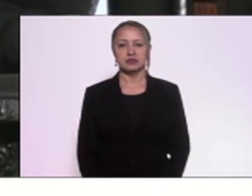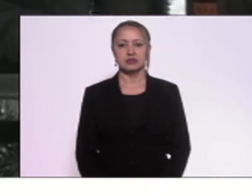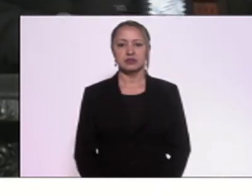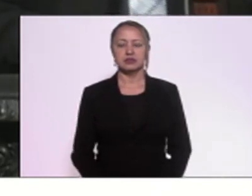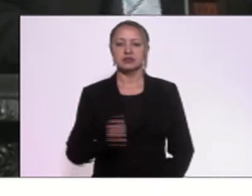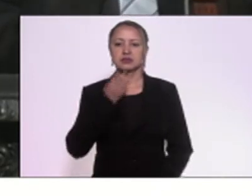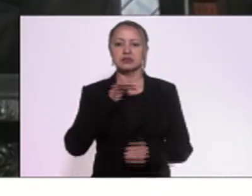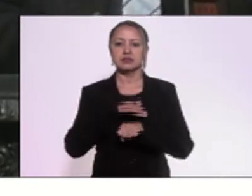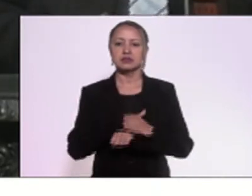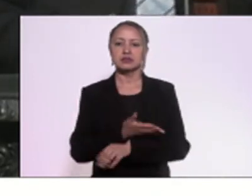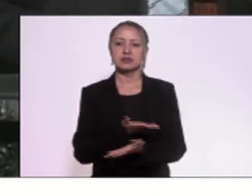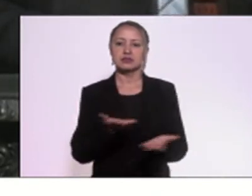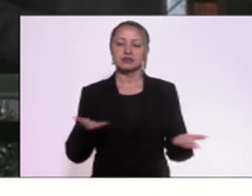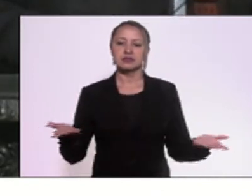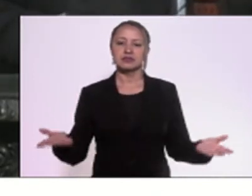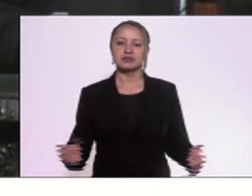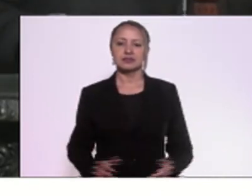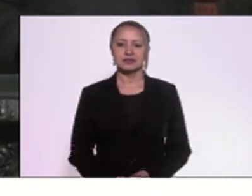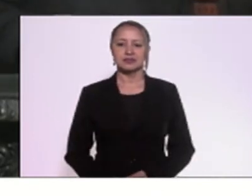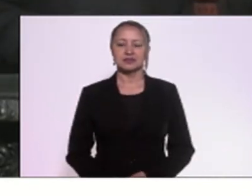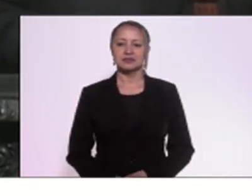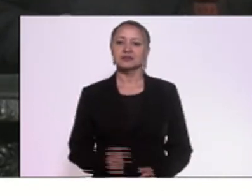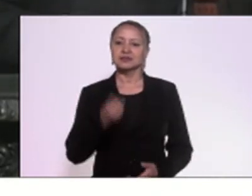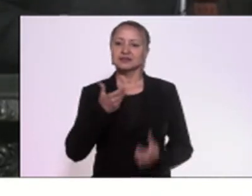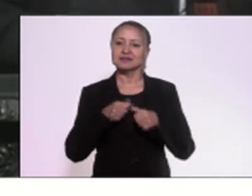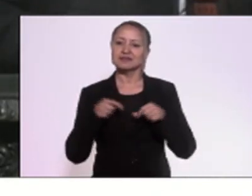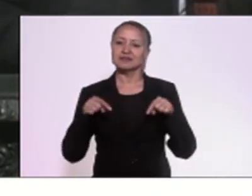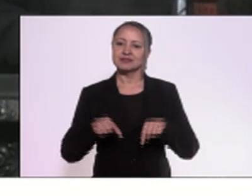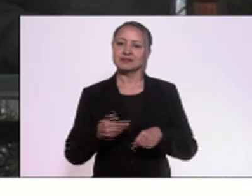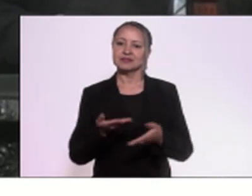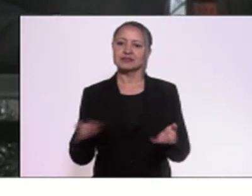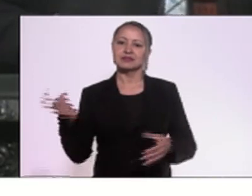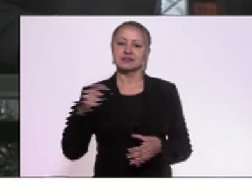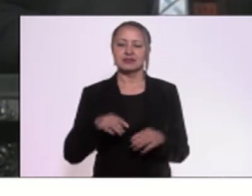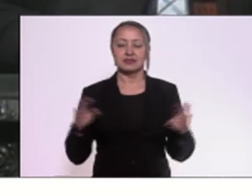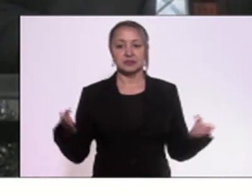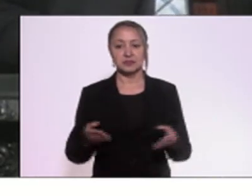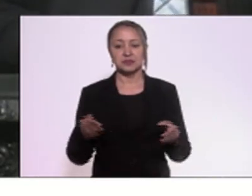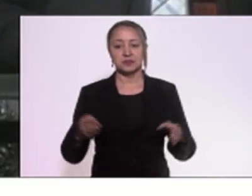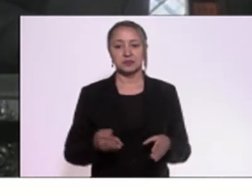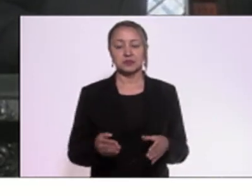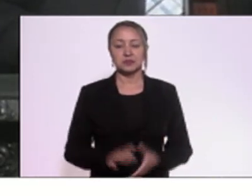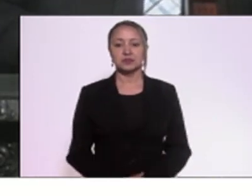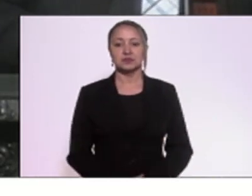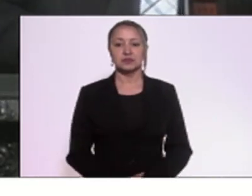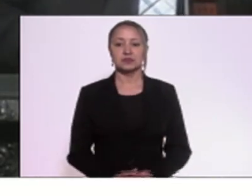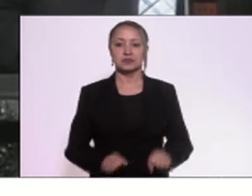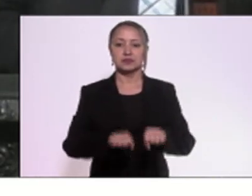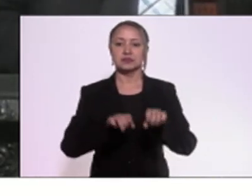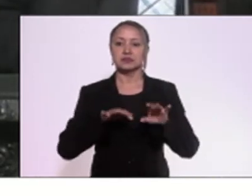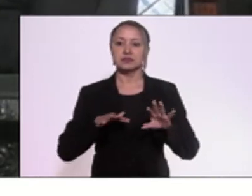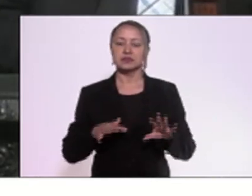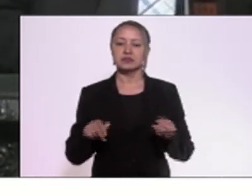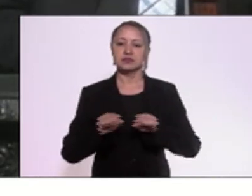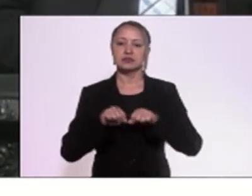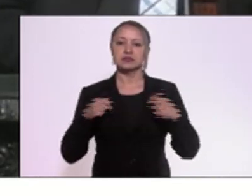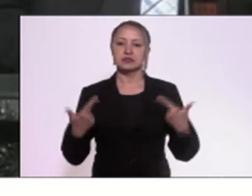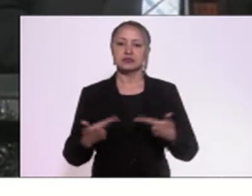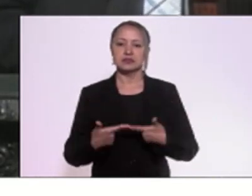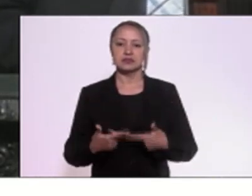Boa noite a todos e a todas. Prazer recebê-los aqui no plenário da Assembleia